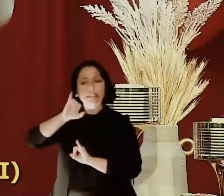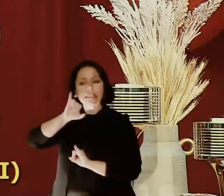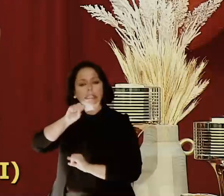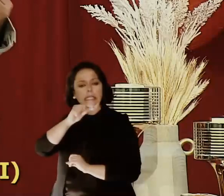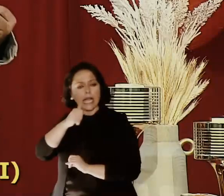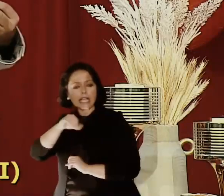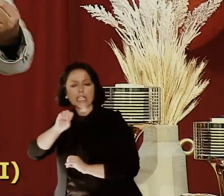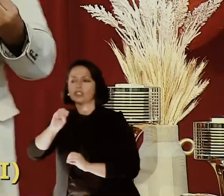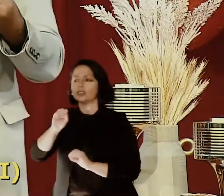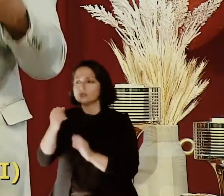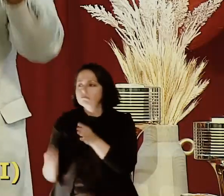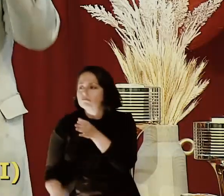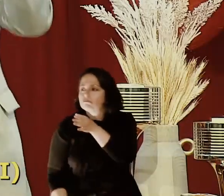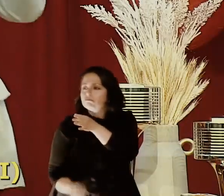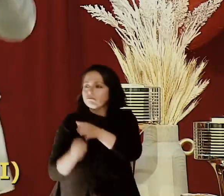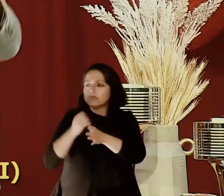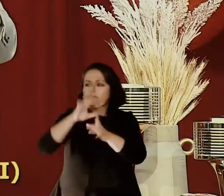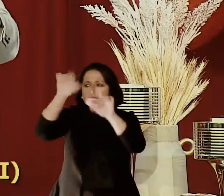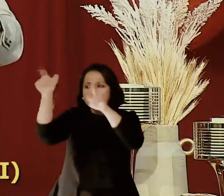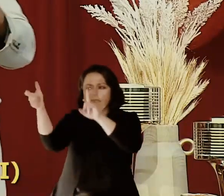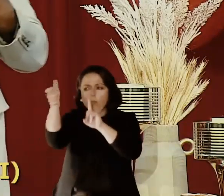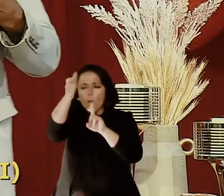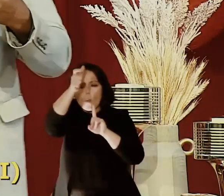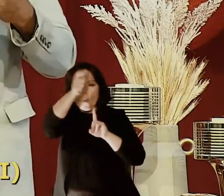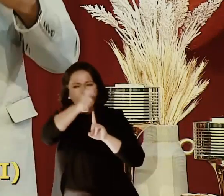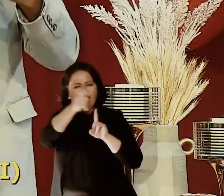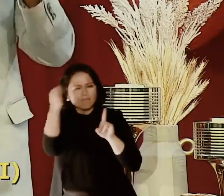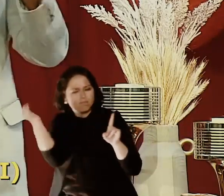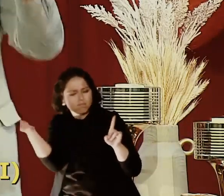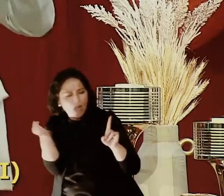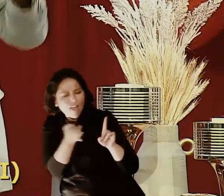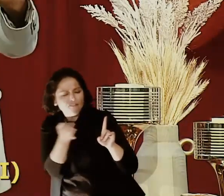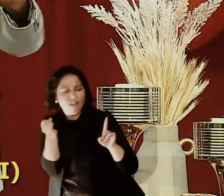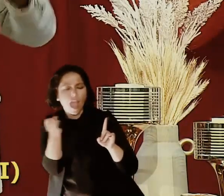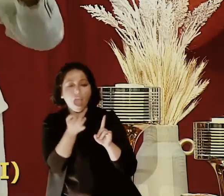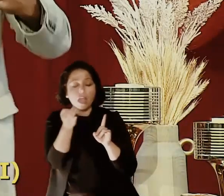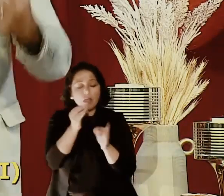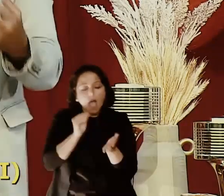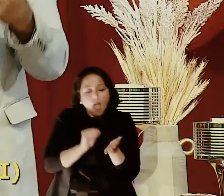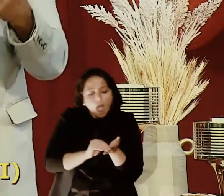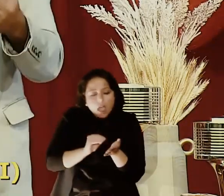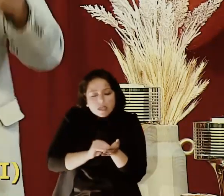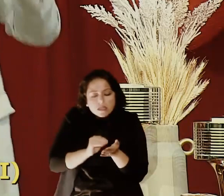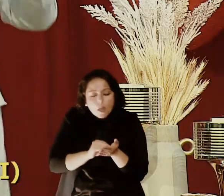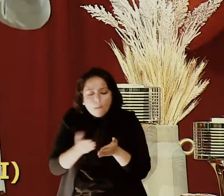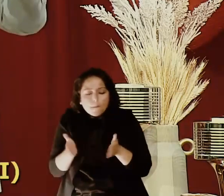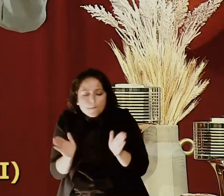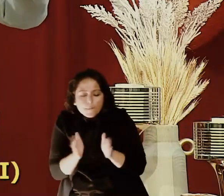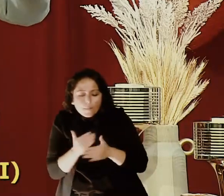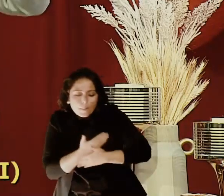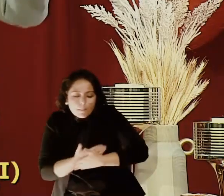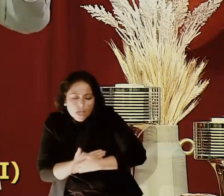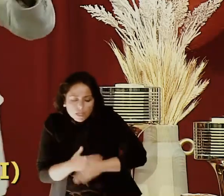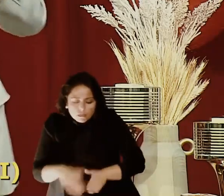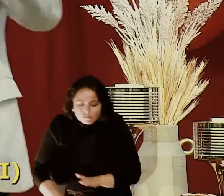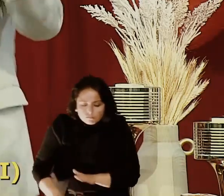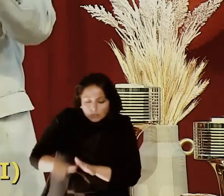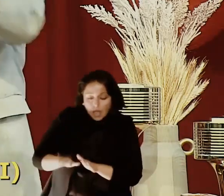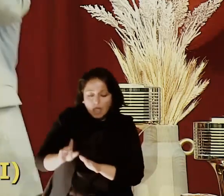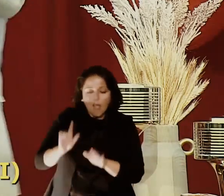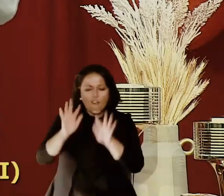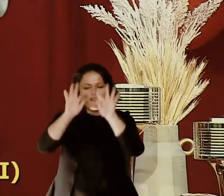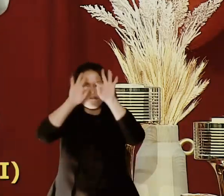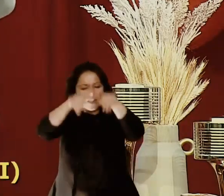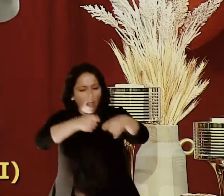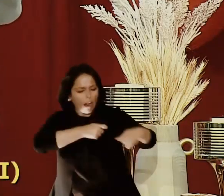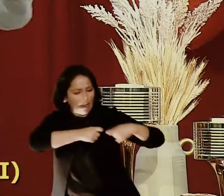monarca perfeito, um rei ideal, que ainda era um menino, embora sendo um menino, ele daria fim às